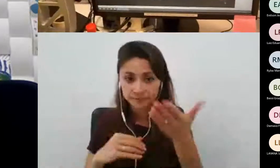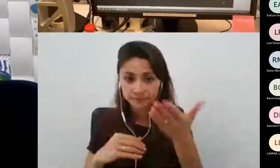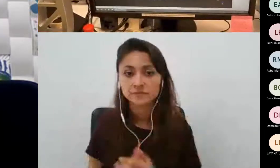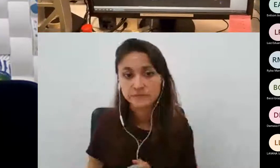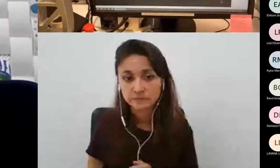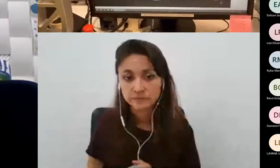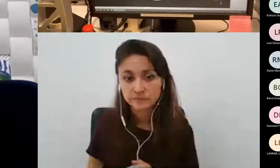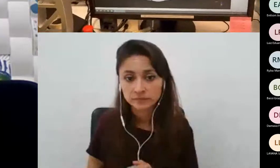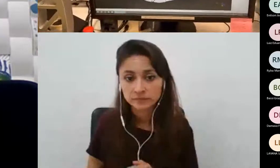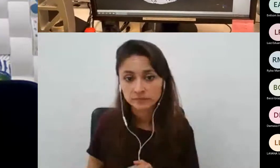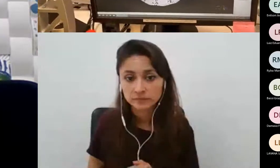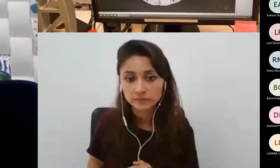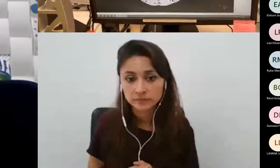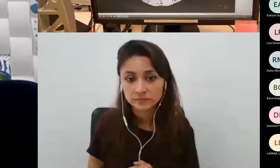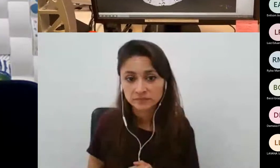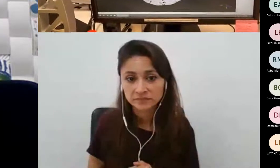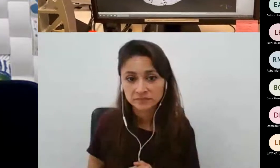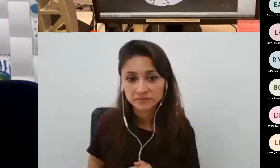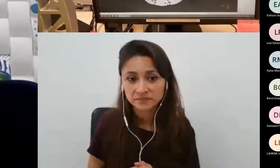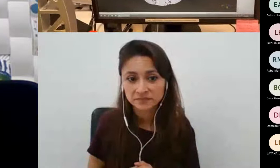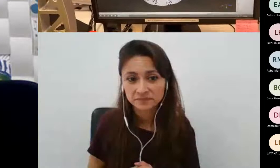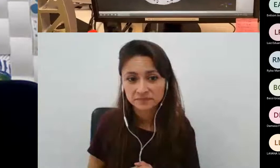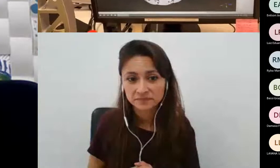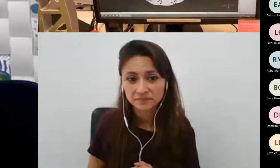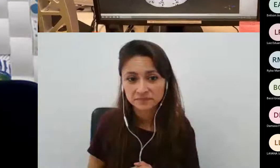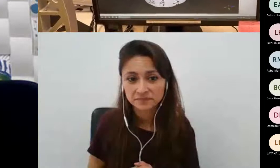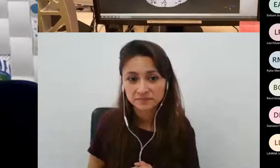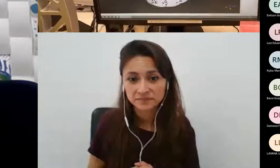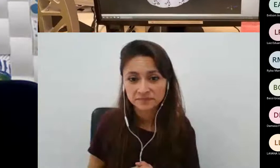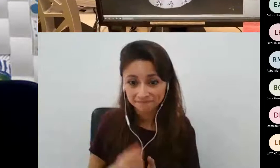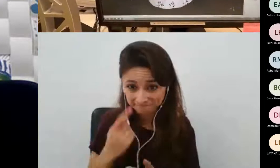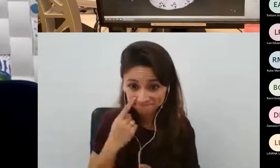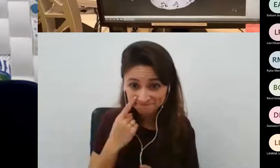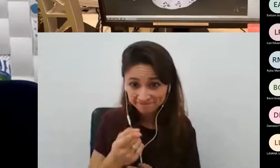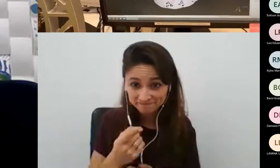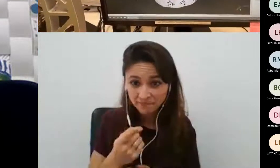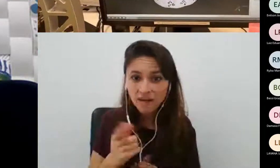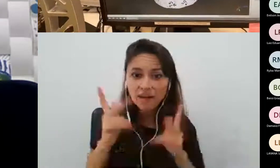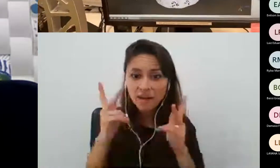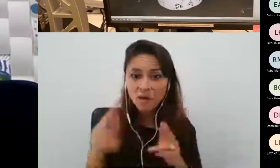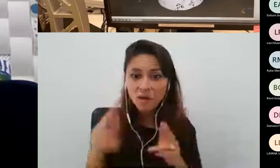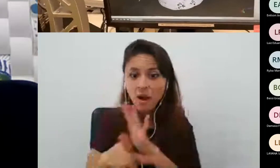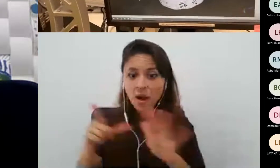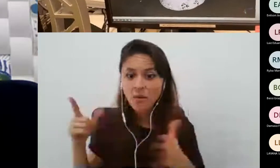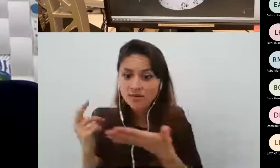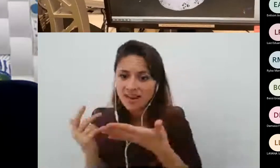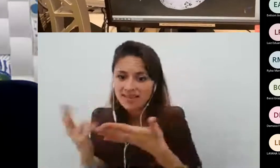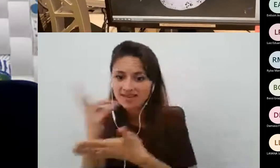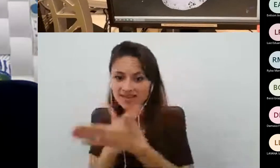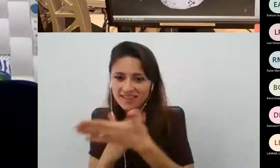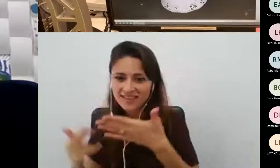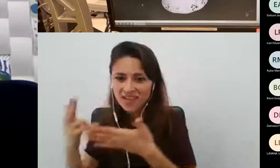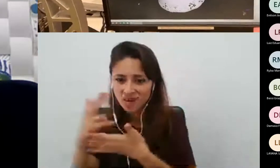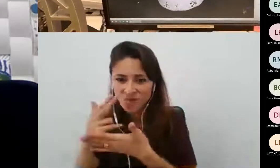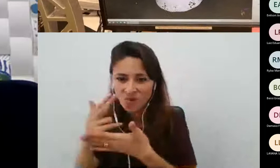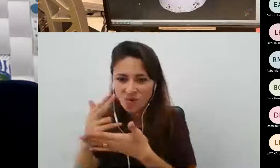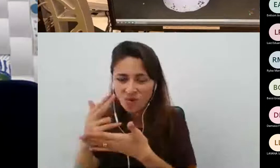um processo. Esse modelo matemático que eu falei para vocês, que a gente desenhou, né, no software, aqui